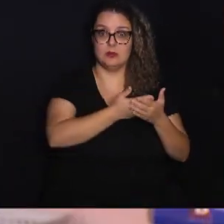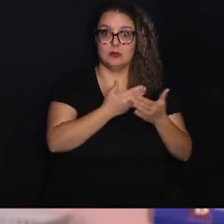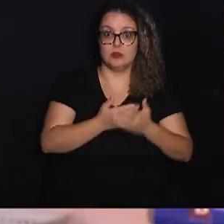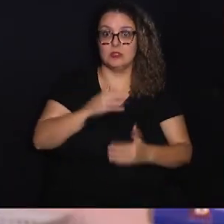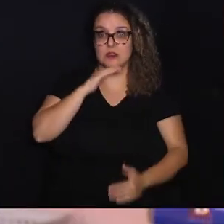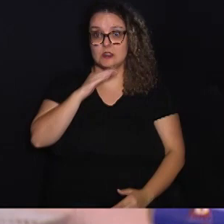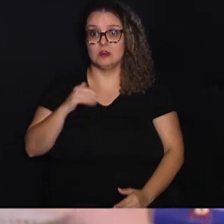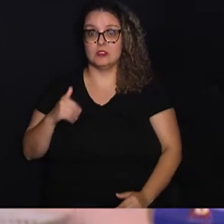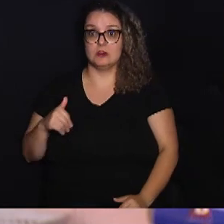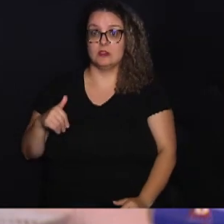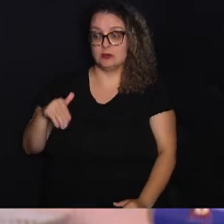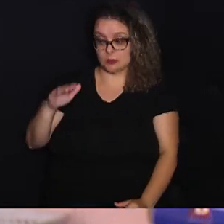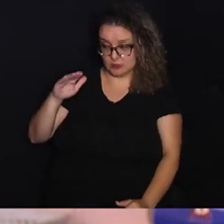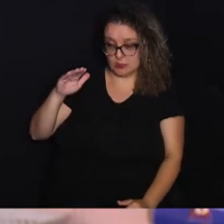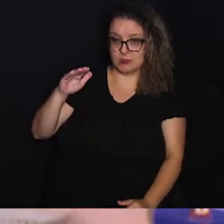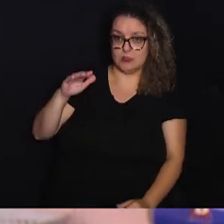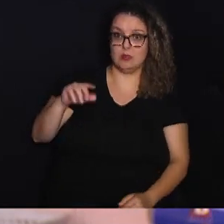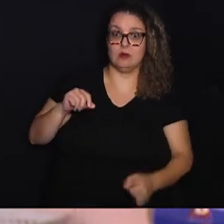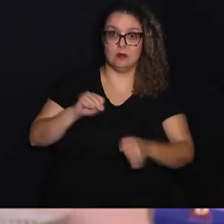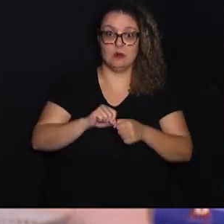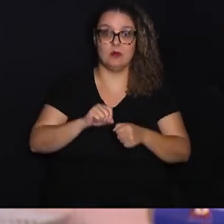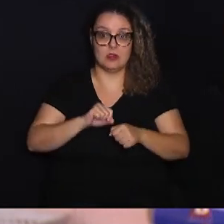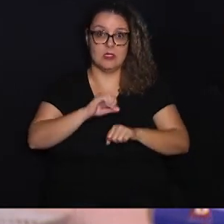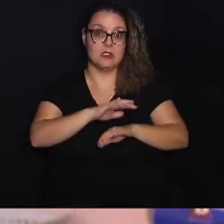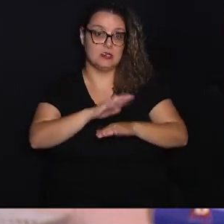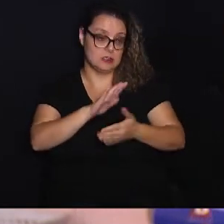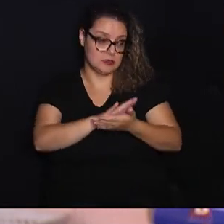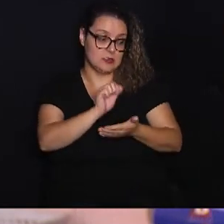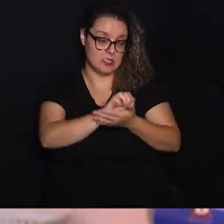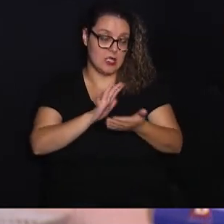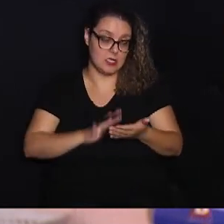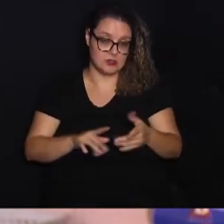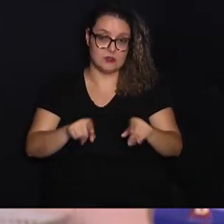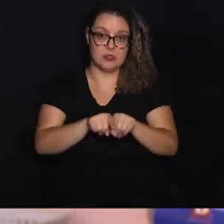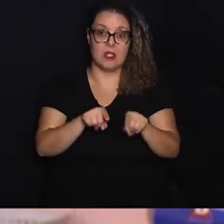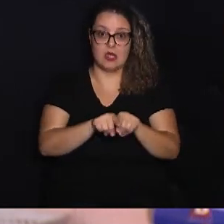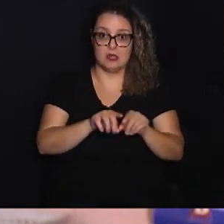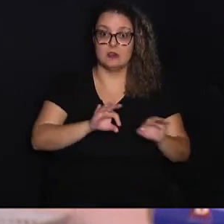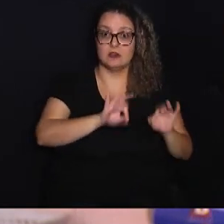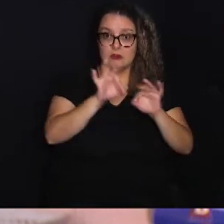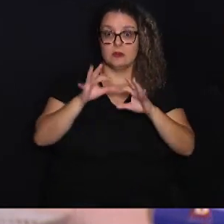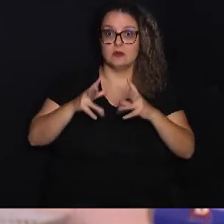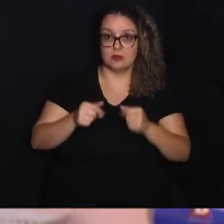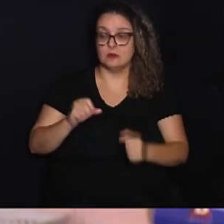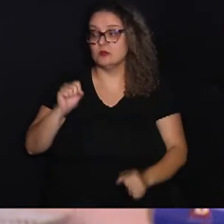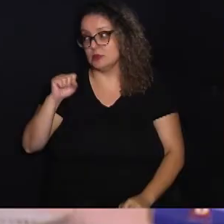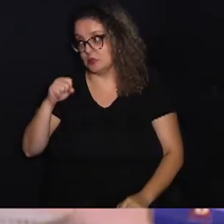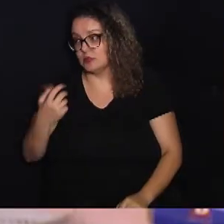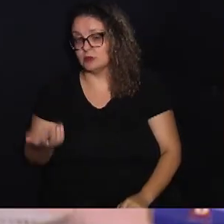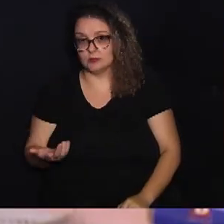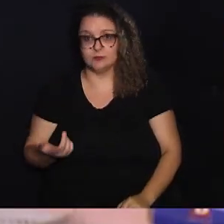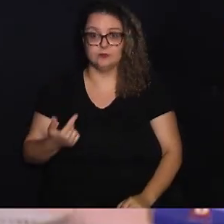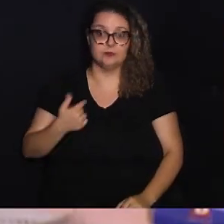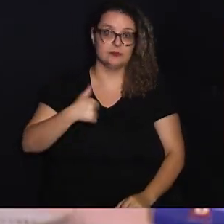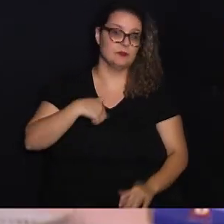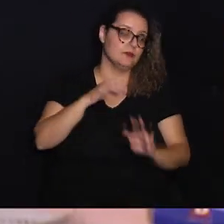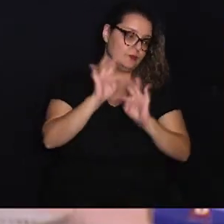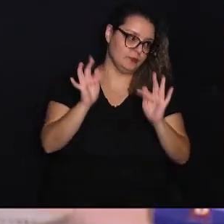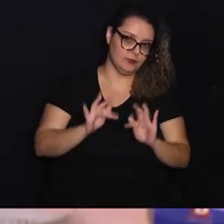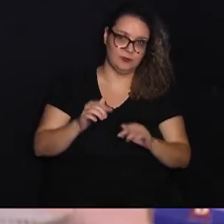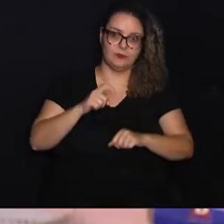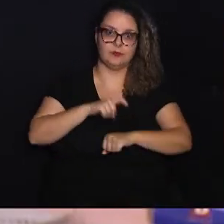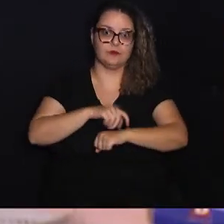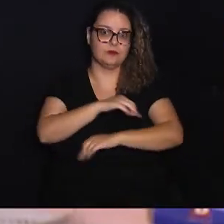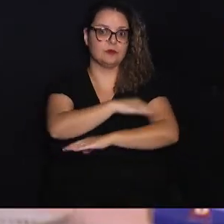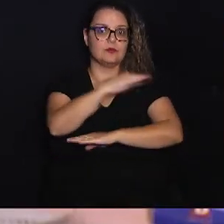os maiores, eles fazem lição, inclusive, né? Então isso tudo é acompanhado. Então, assim, eu fico muito feliz com o período